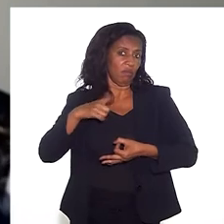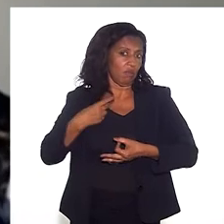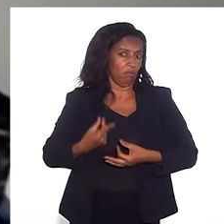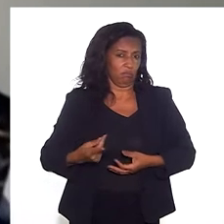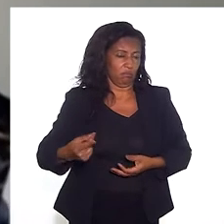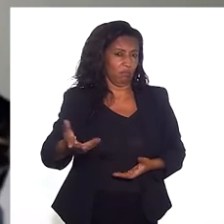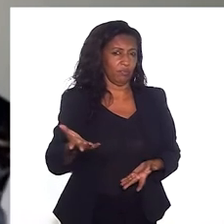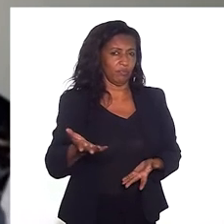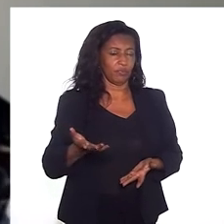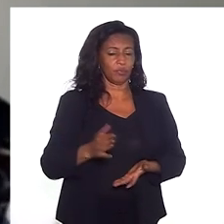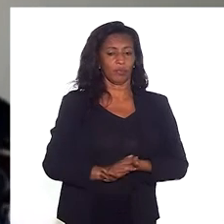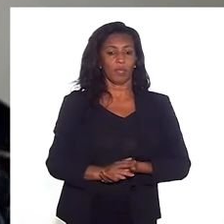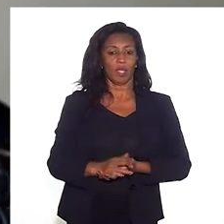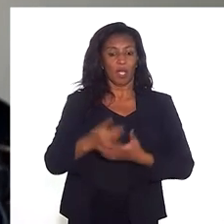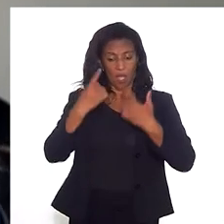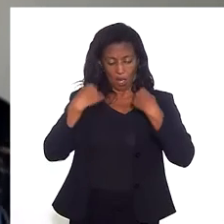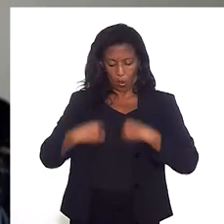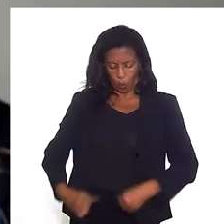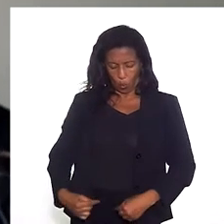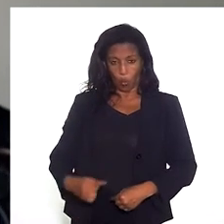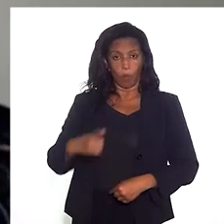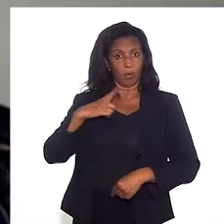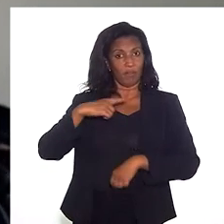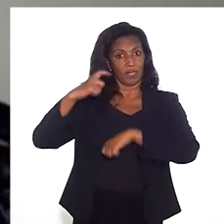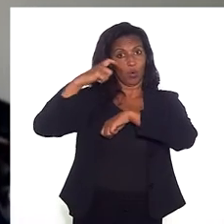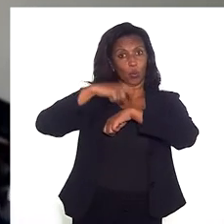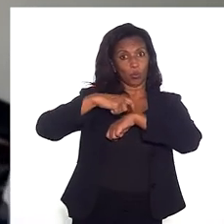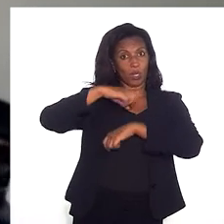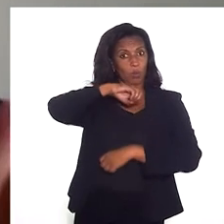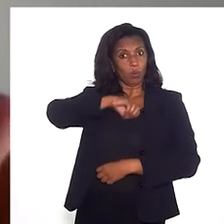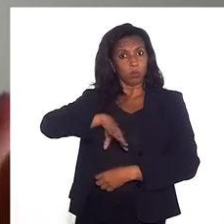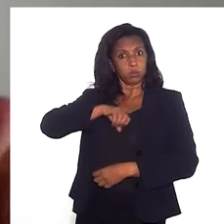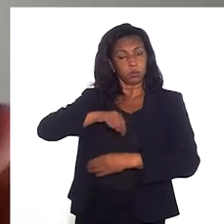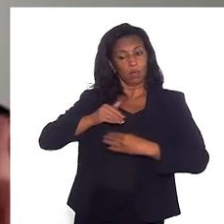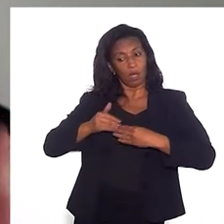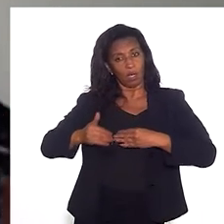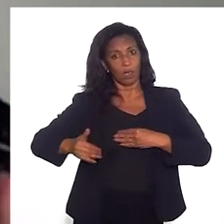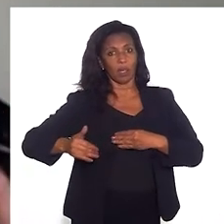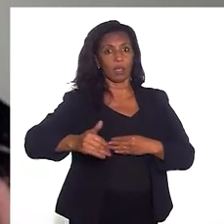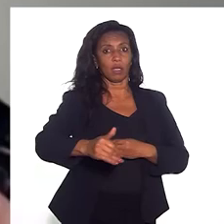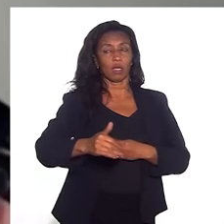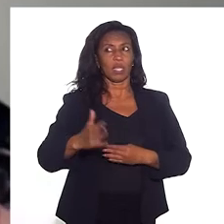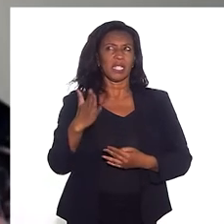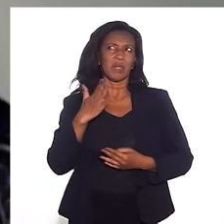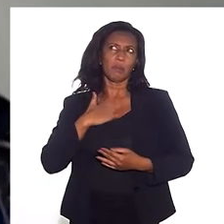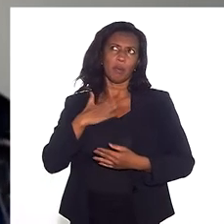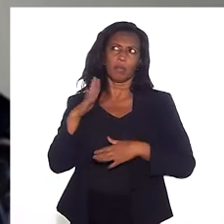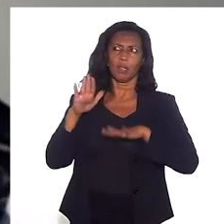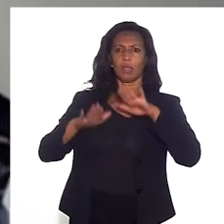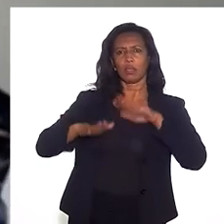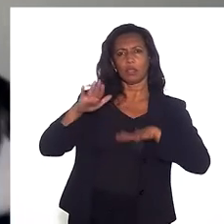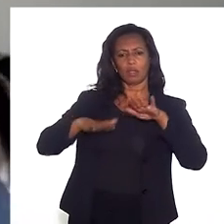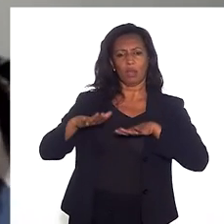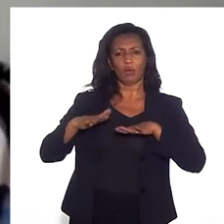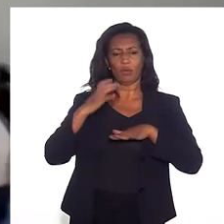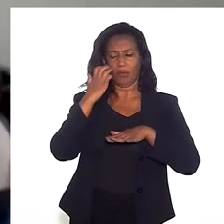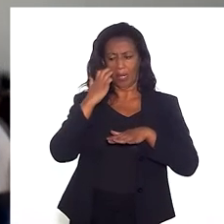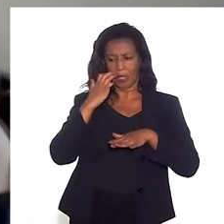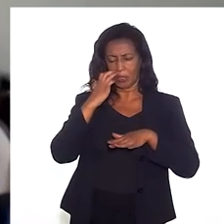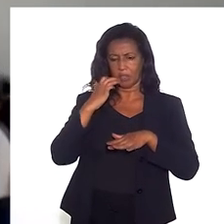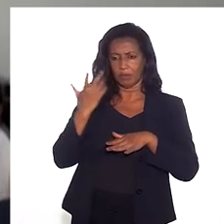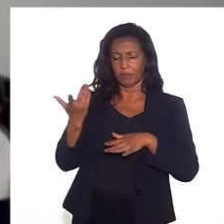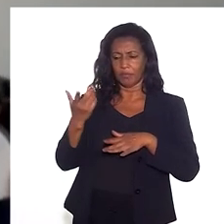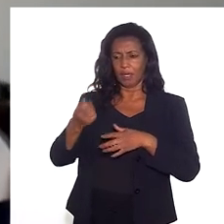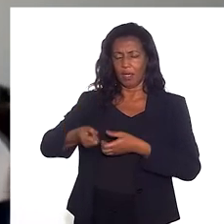vai ter talvez pro resto da vida, é um corpo que vai ter uma fase menstrual muito grande. E para mim,